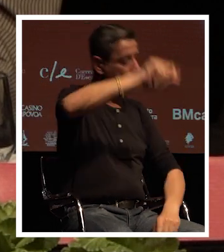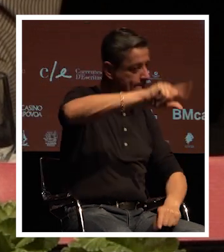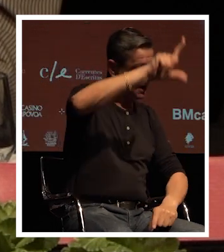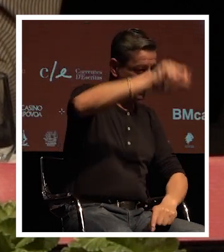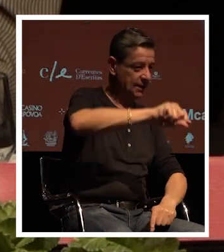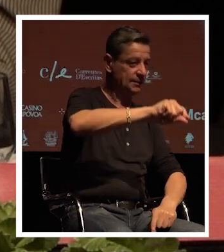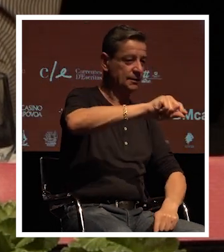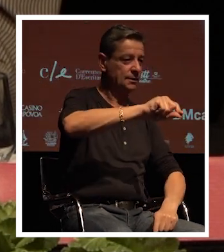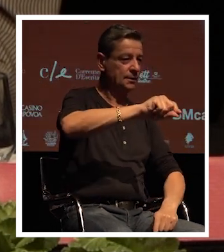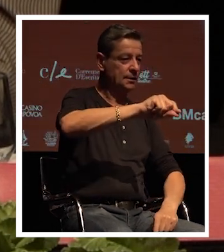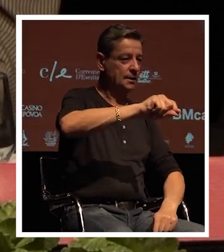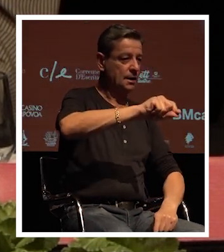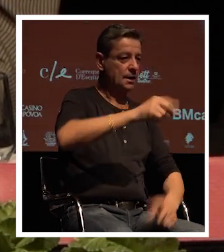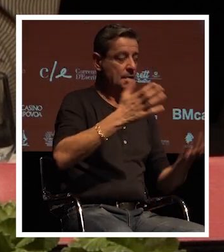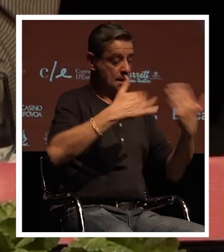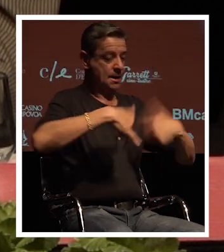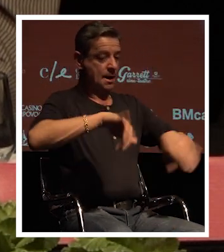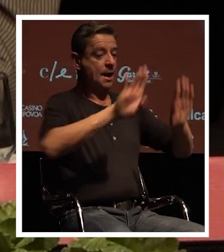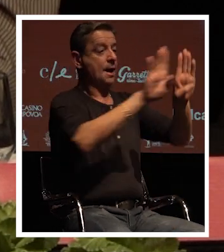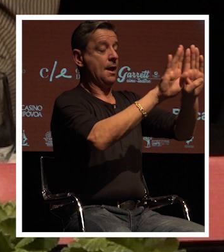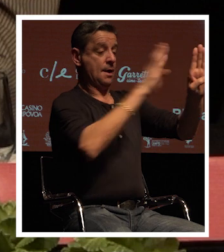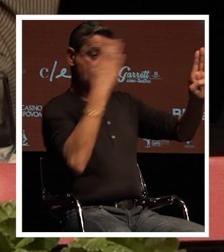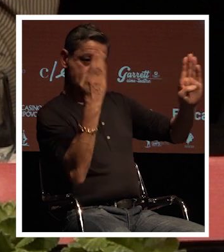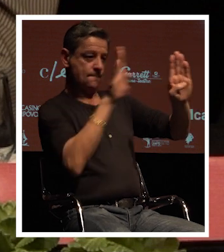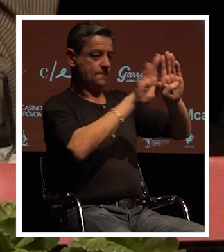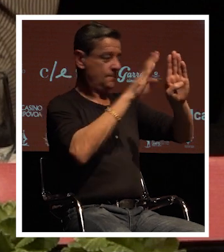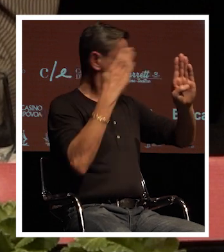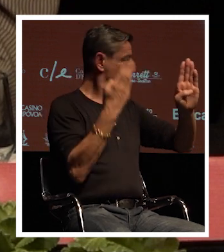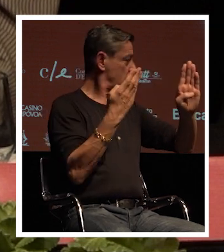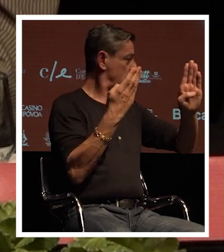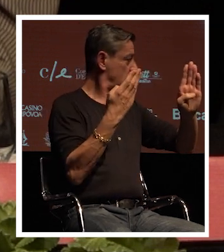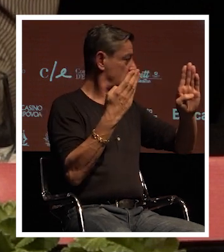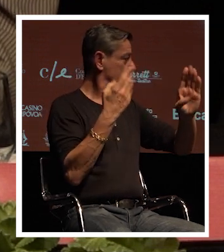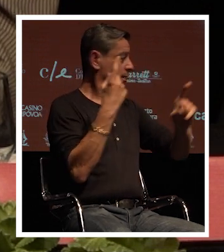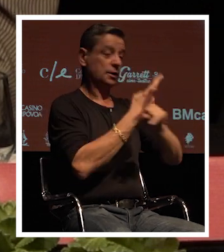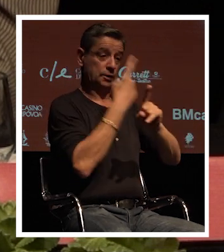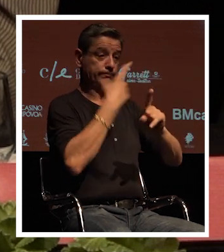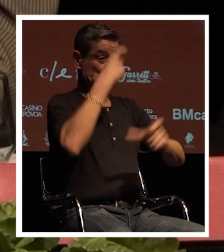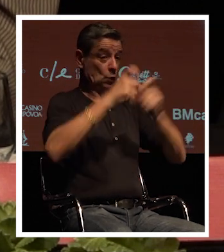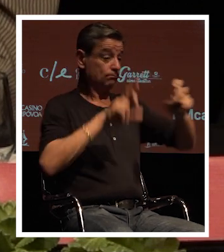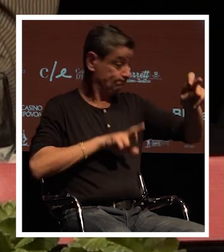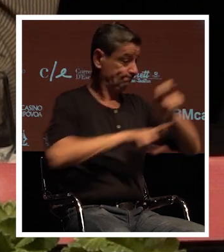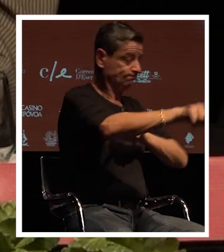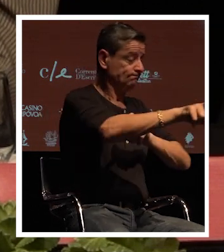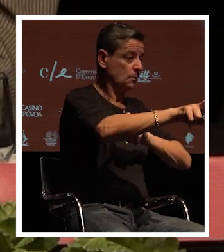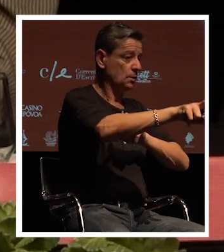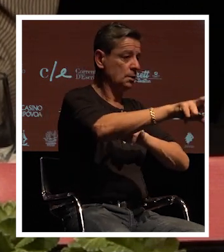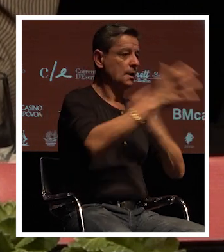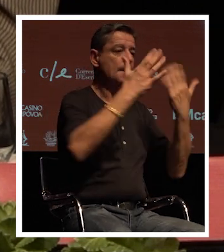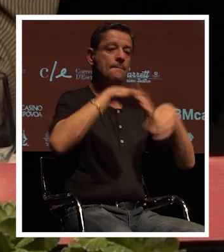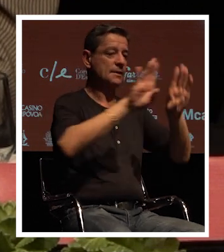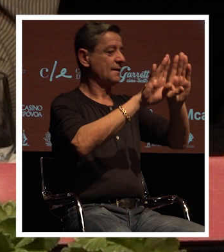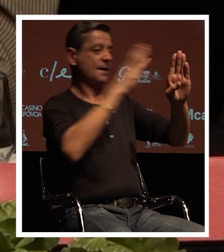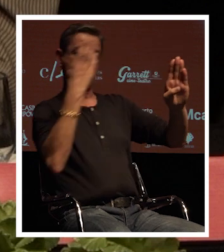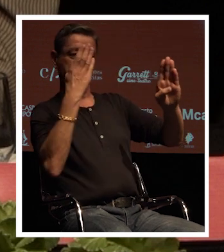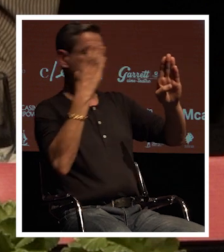também portanto a p que antes servia para meter as pessoas lá dentro agora serve para não se abrir